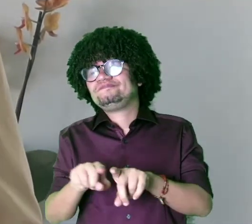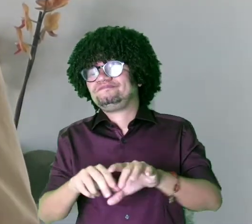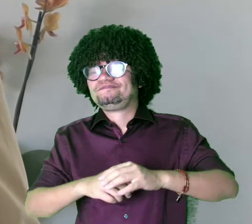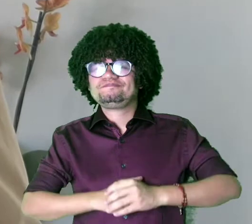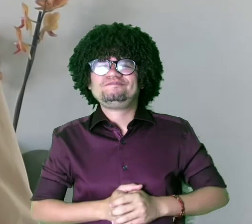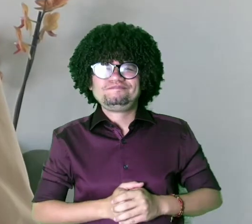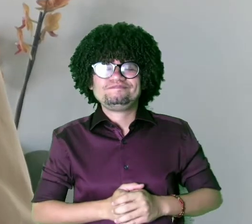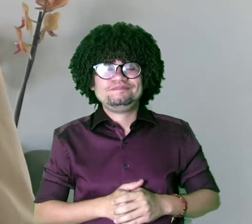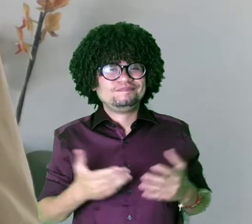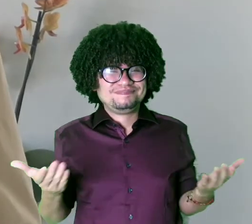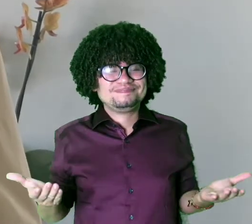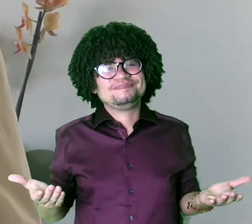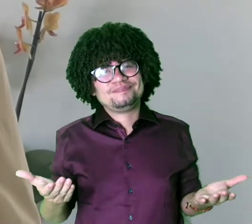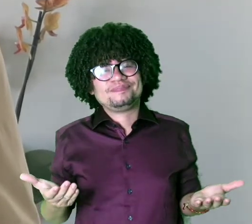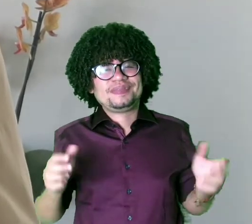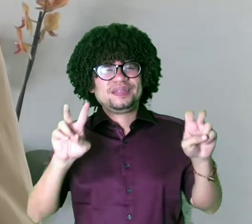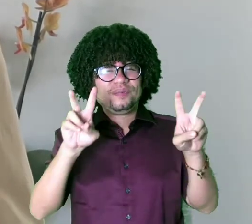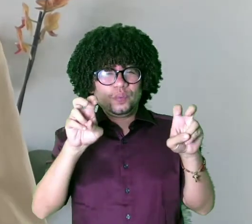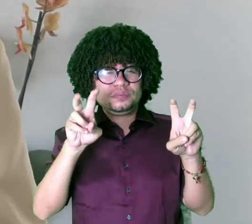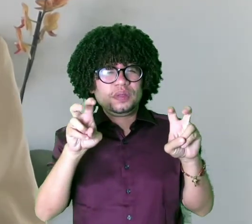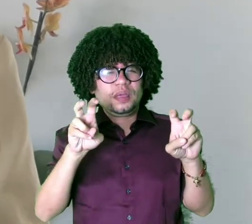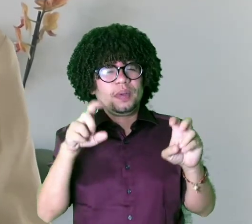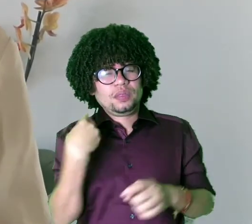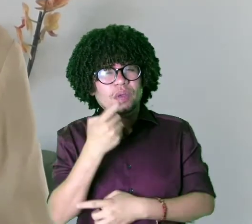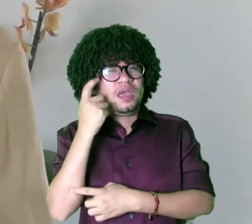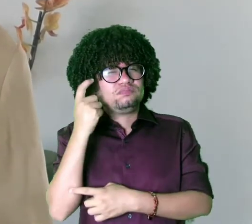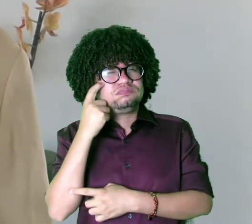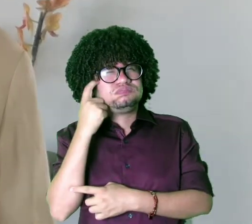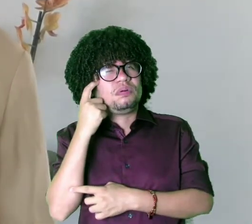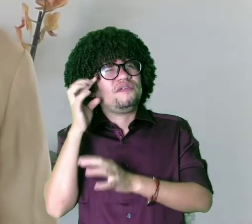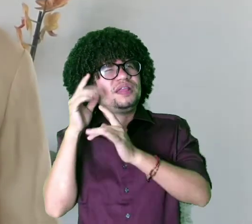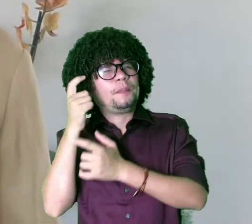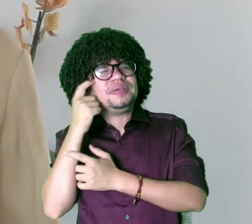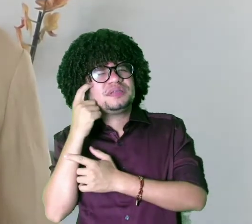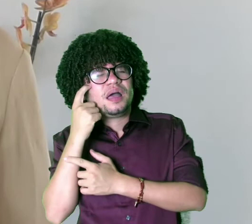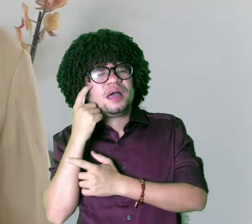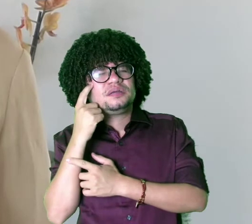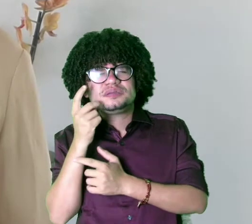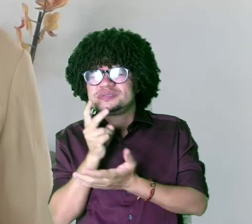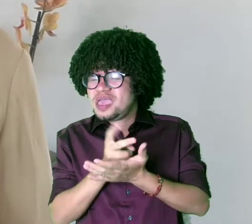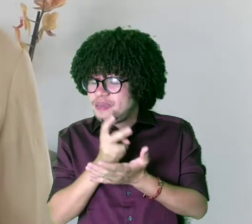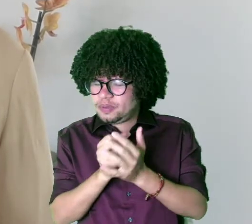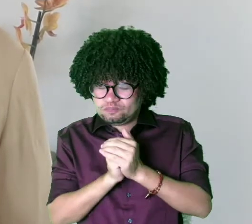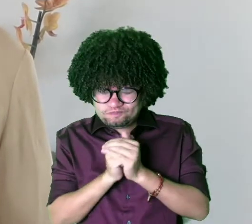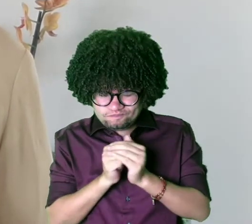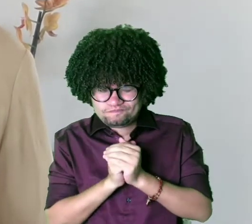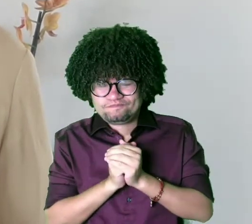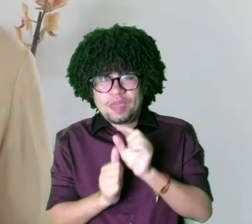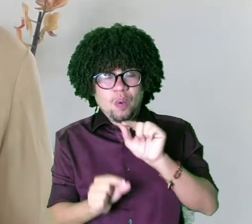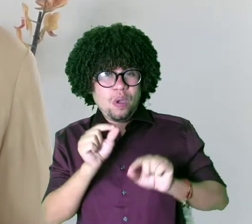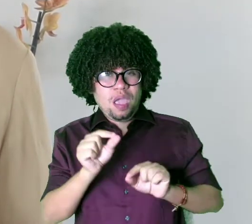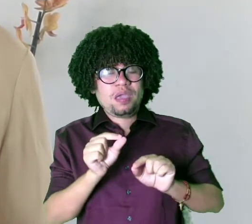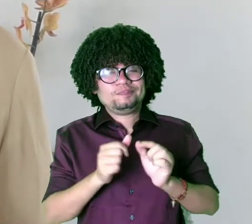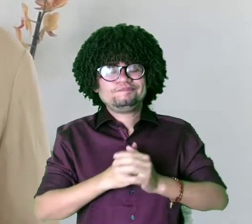sociedade. E o tema que estaremos refletindo, rezando intensamente nesta